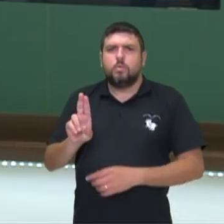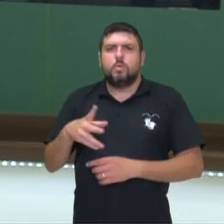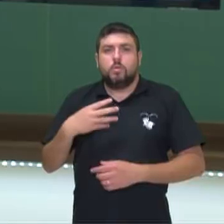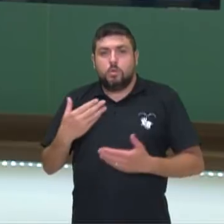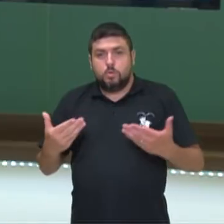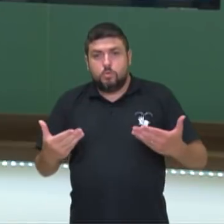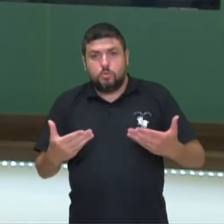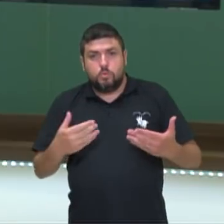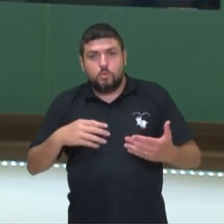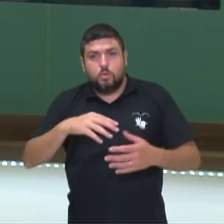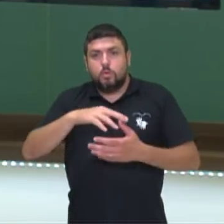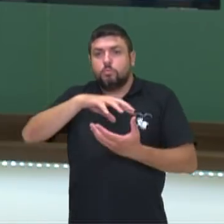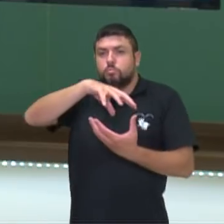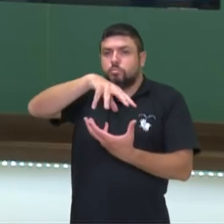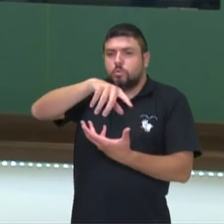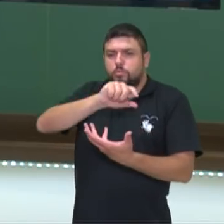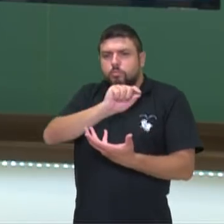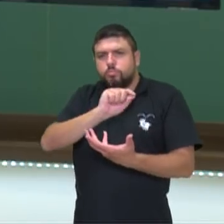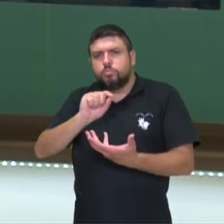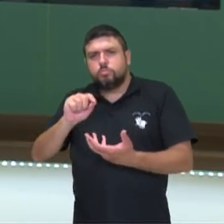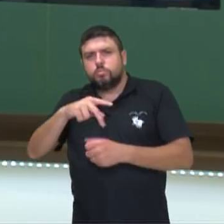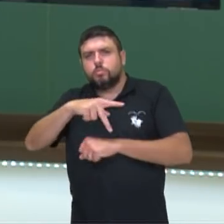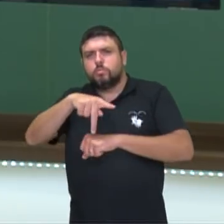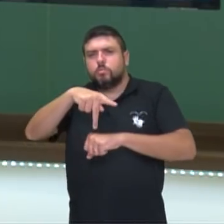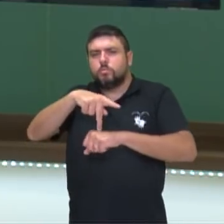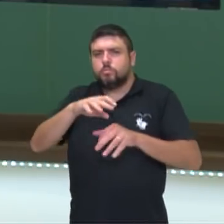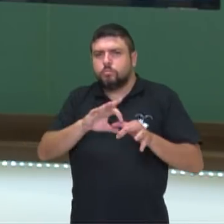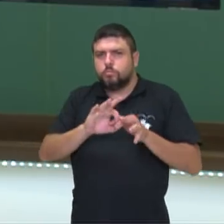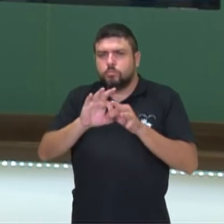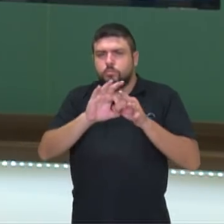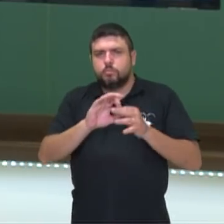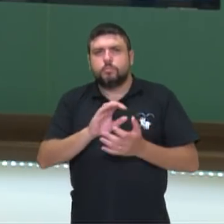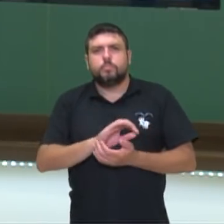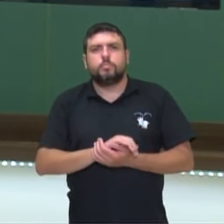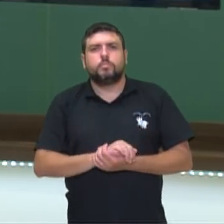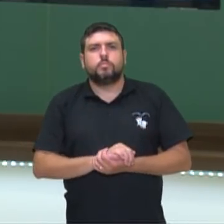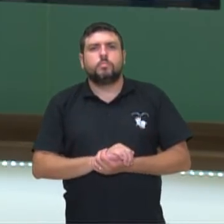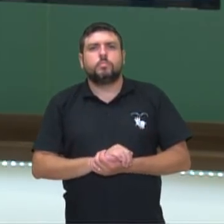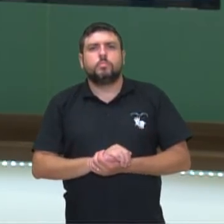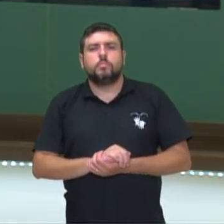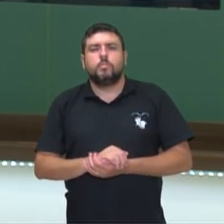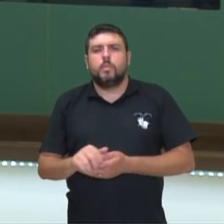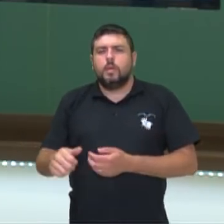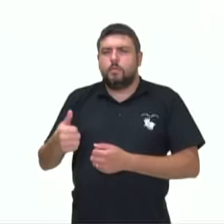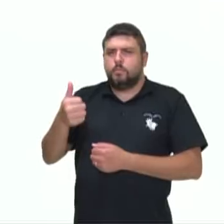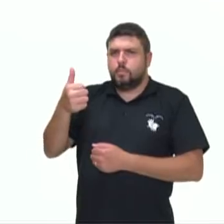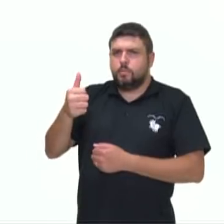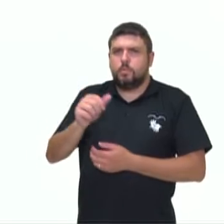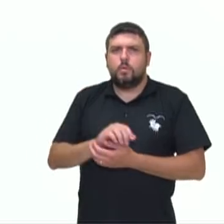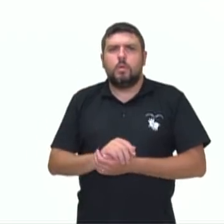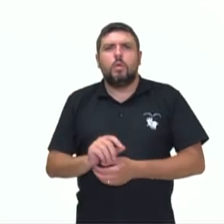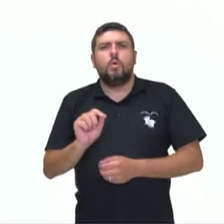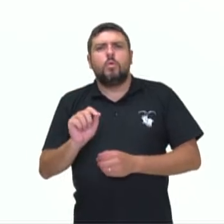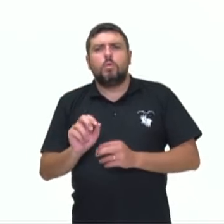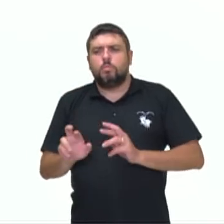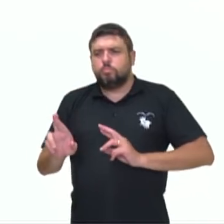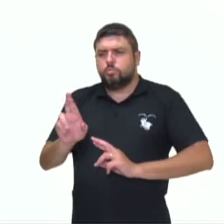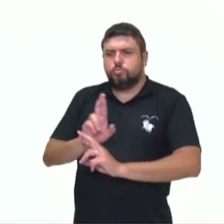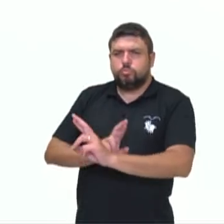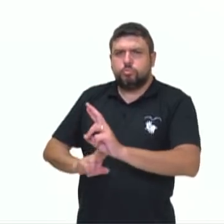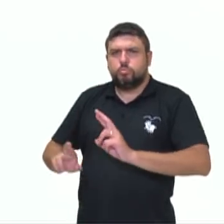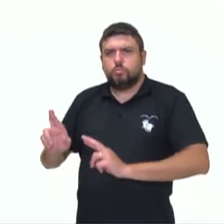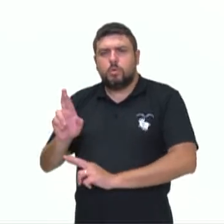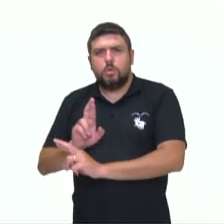existentes no planeta Terra, tá ok? Então, vamos lá. Primeira coisa, o que são as relações bilaterais e as